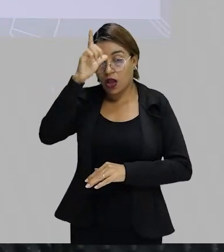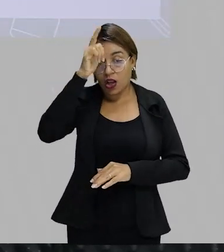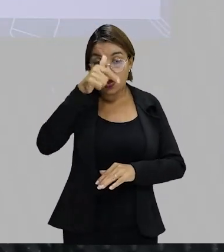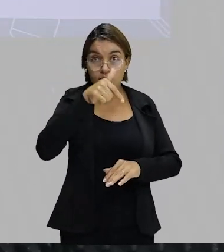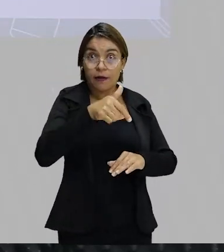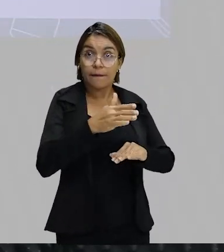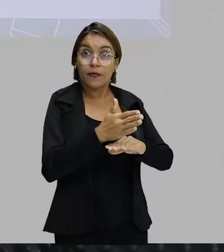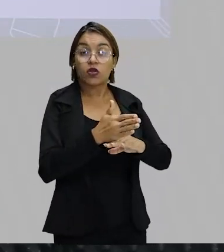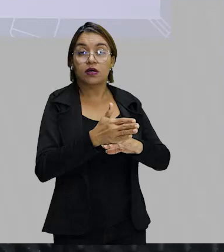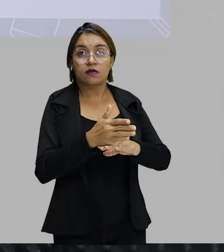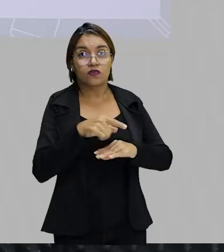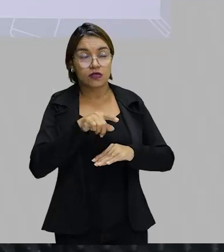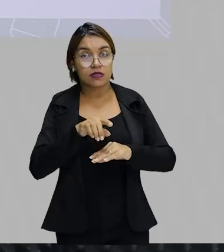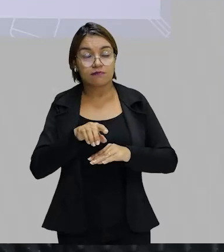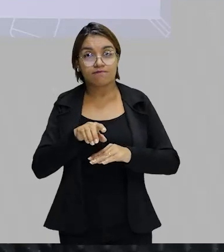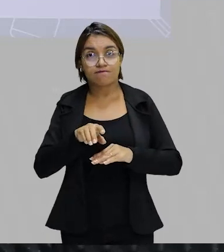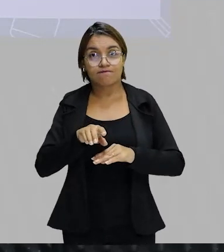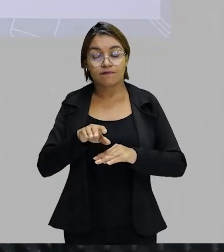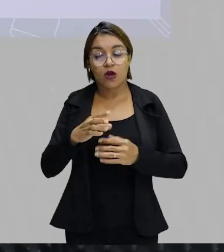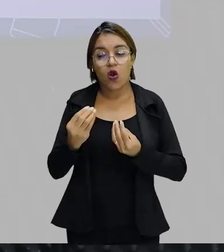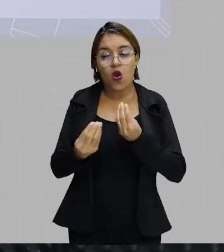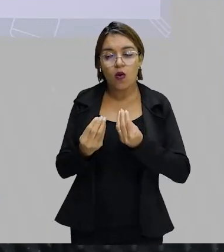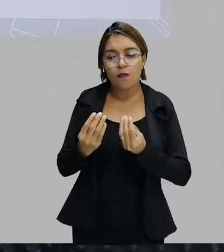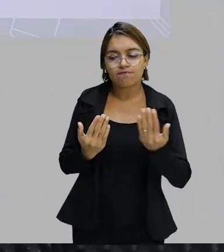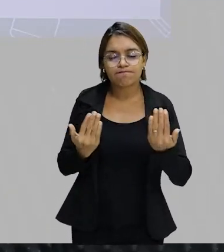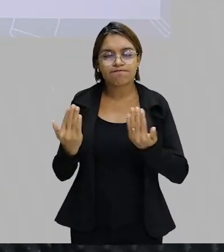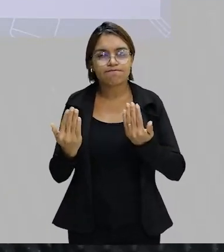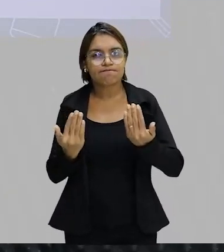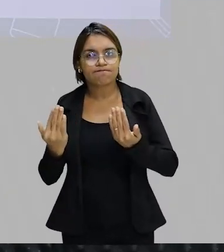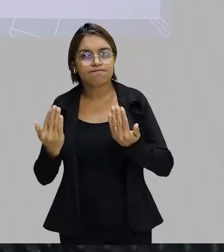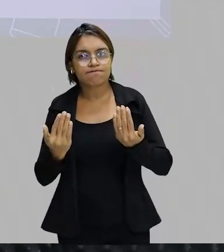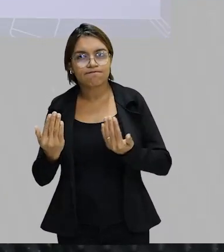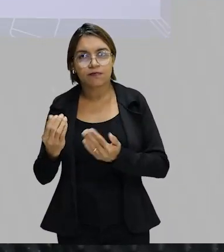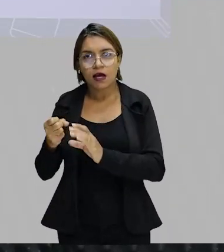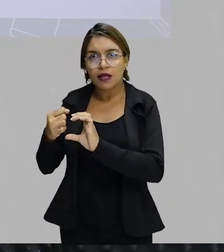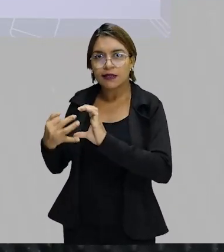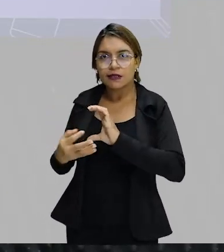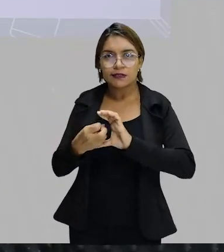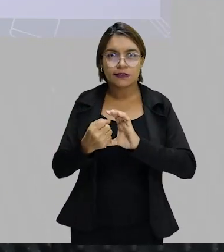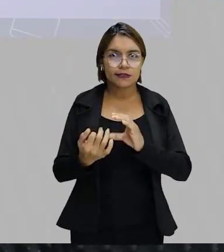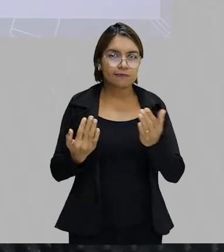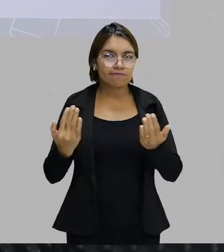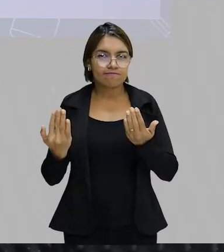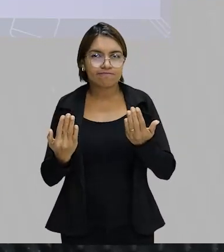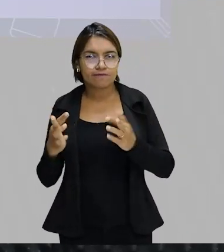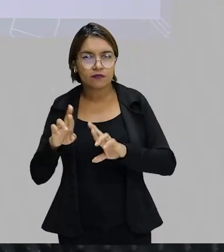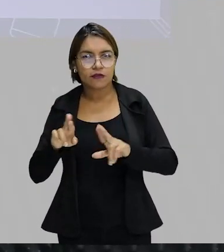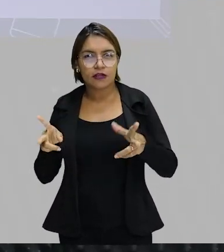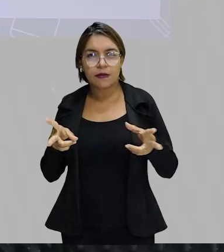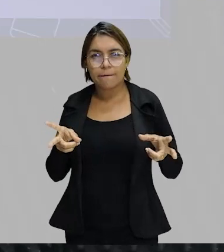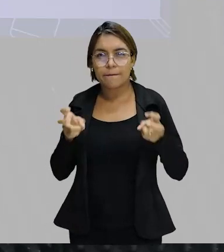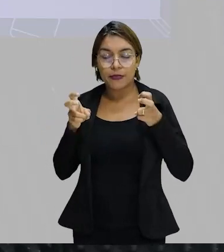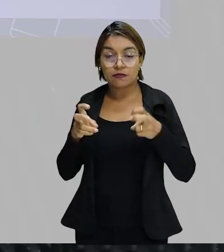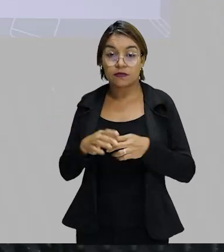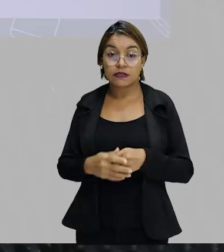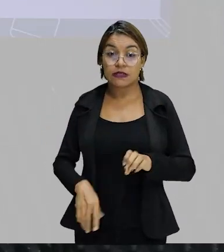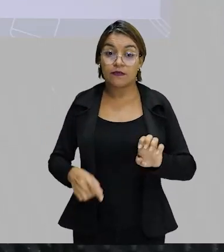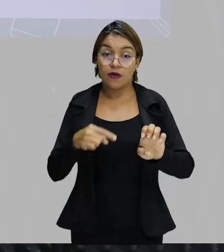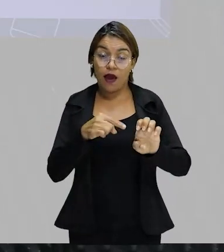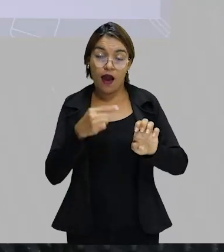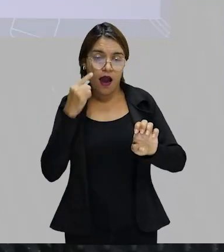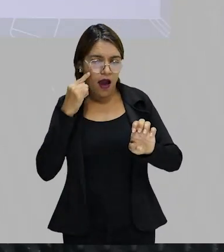saiba separar os elementos de cada uma delas, ok? Você vai perceber que a letra E